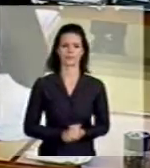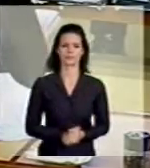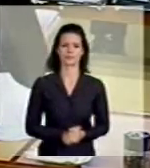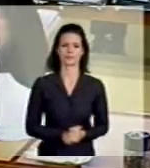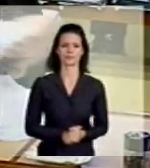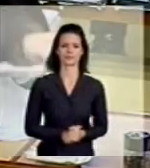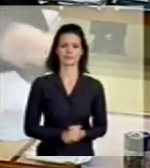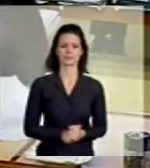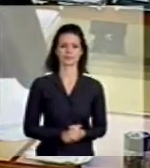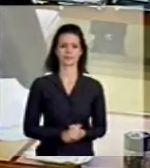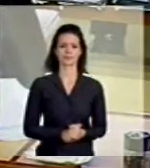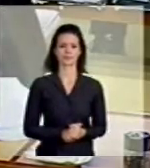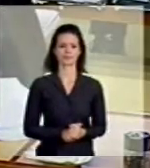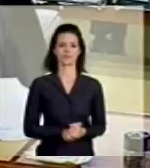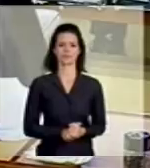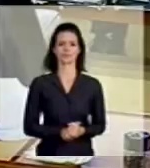leio a